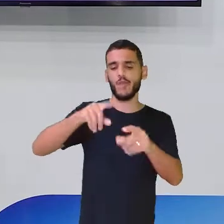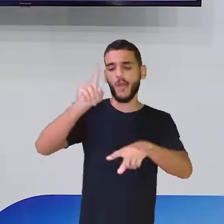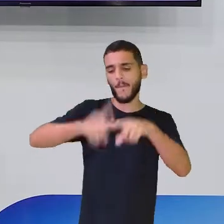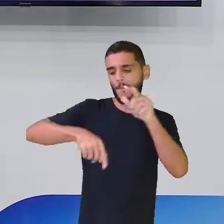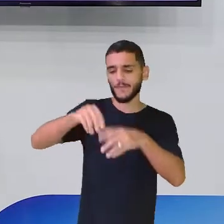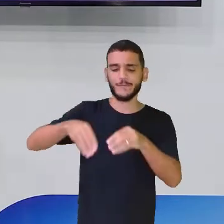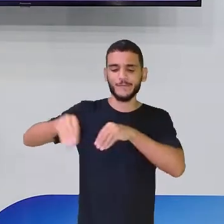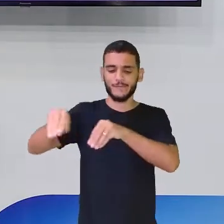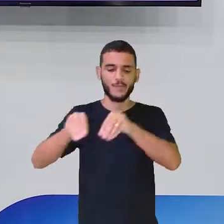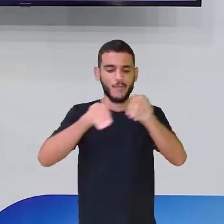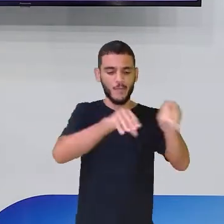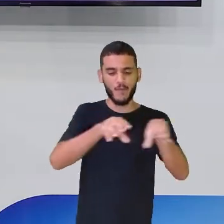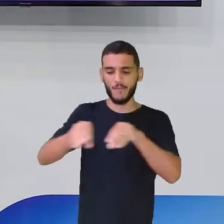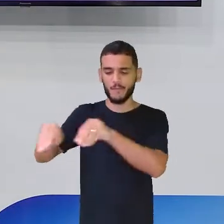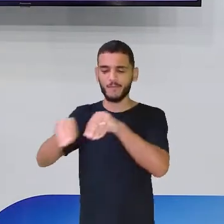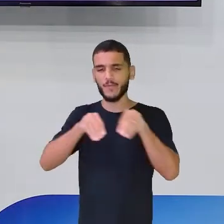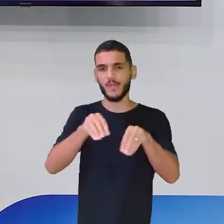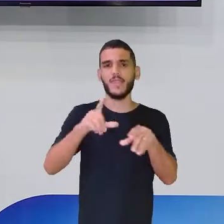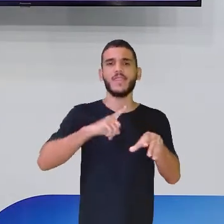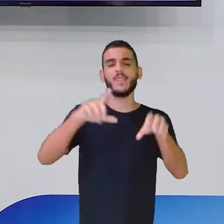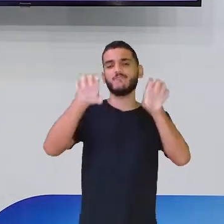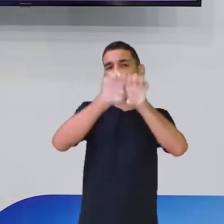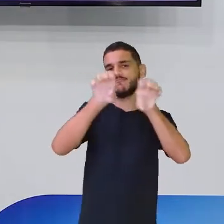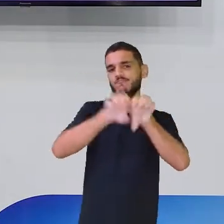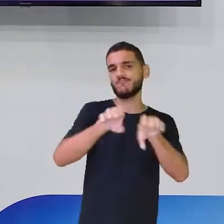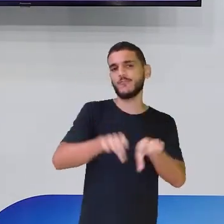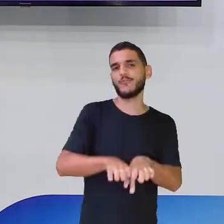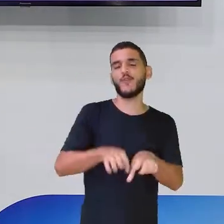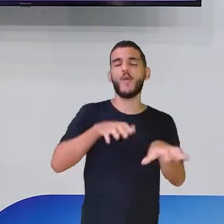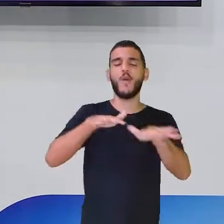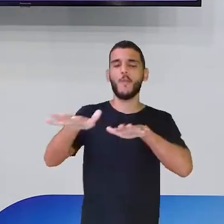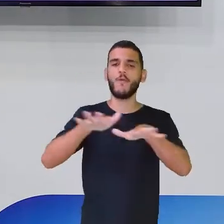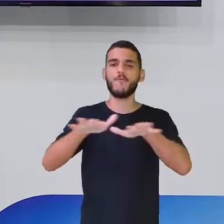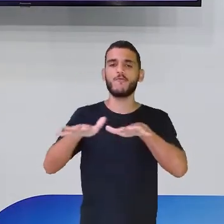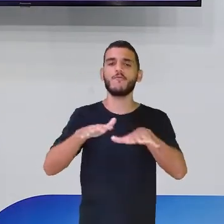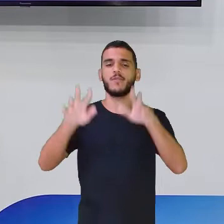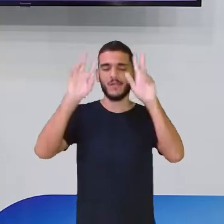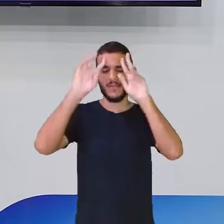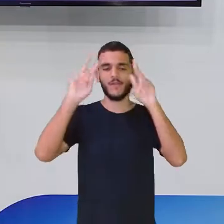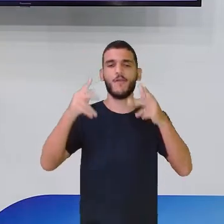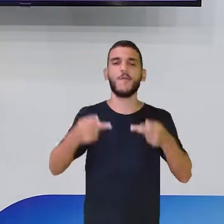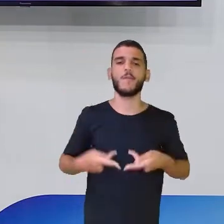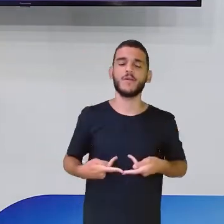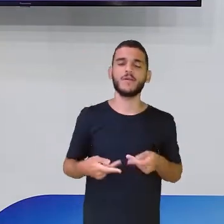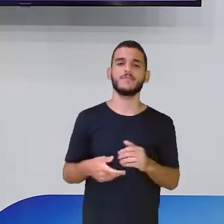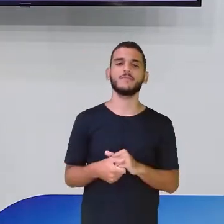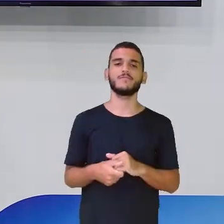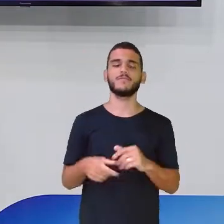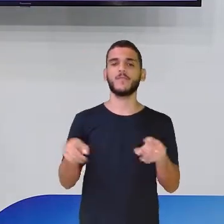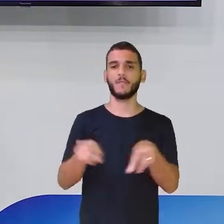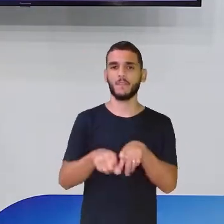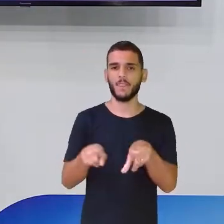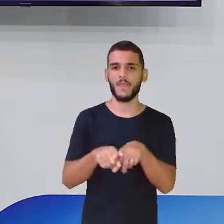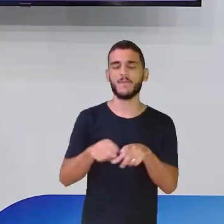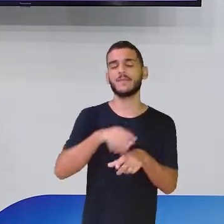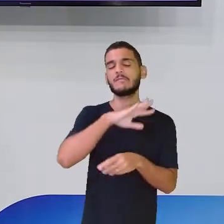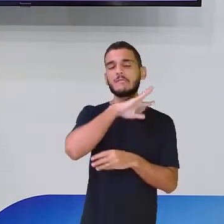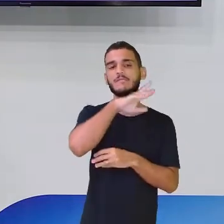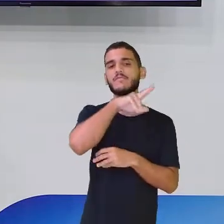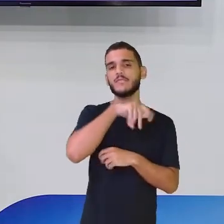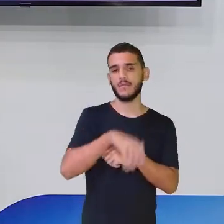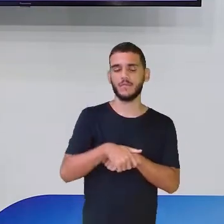Toda essa estrutura do movimento humano, né? E também dos animais,